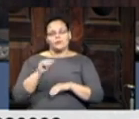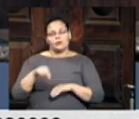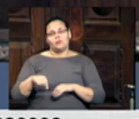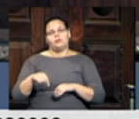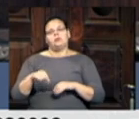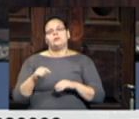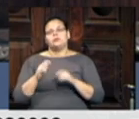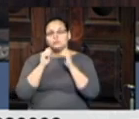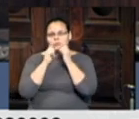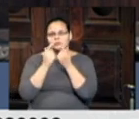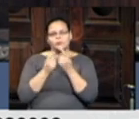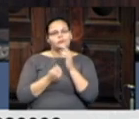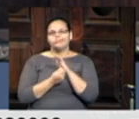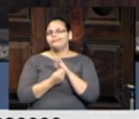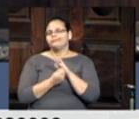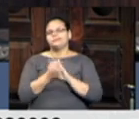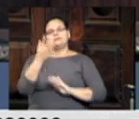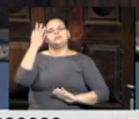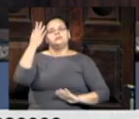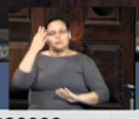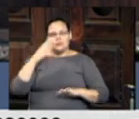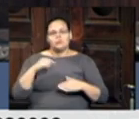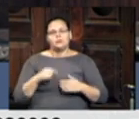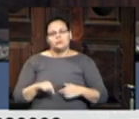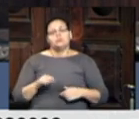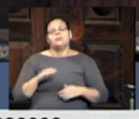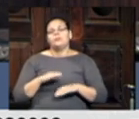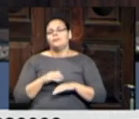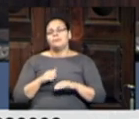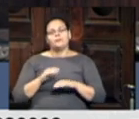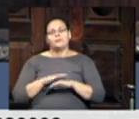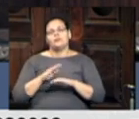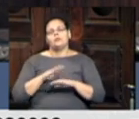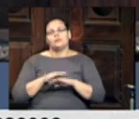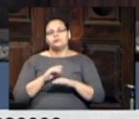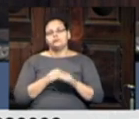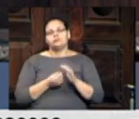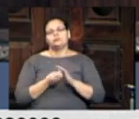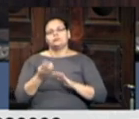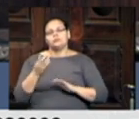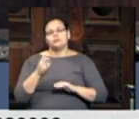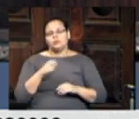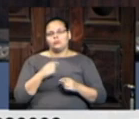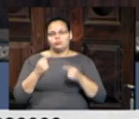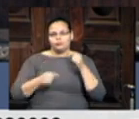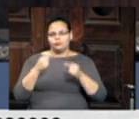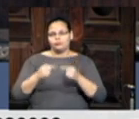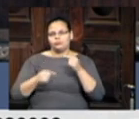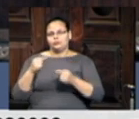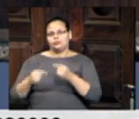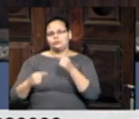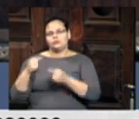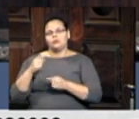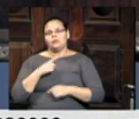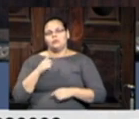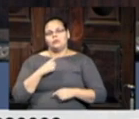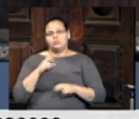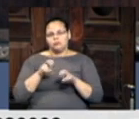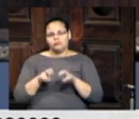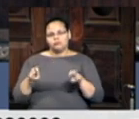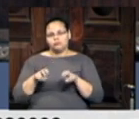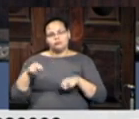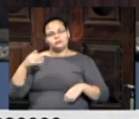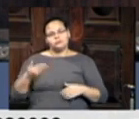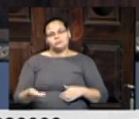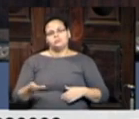nesta casa inúmeras vezes pelas mais diferentes matizes políticas que têm assento nesse